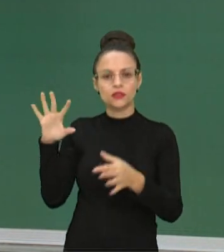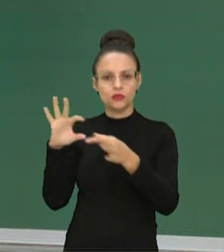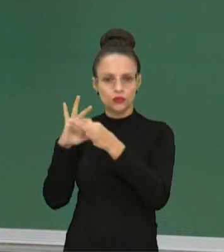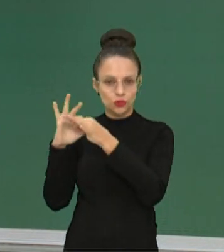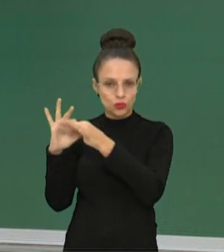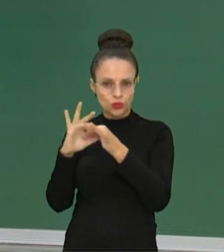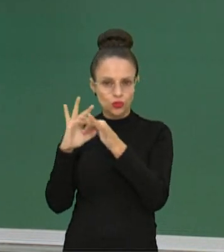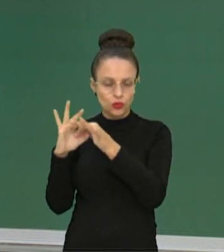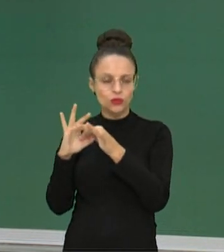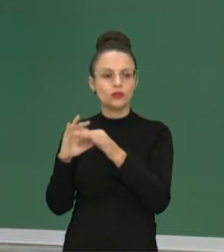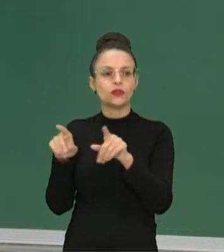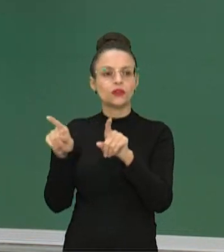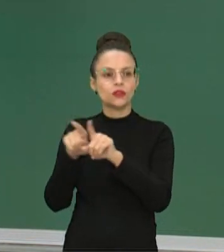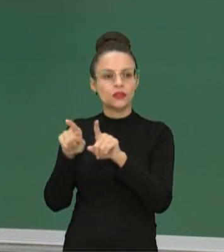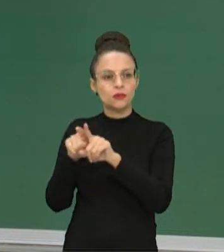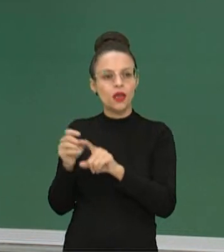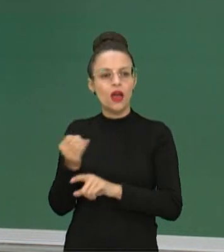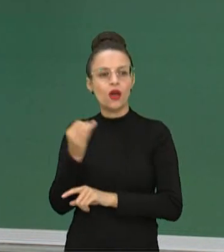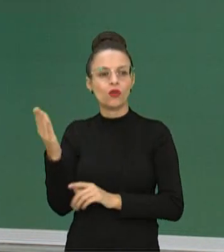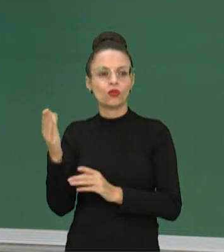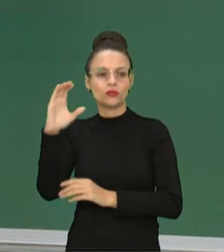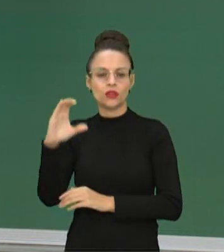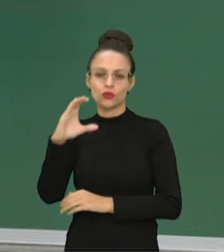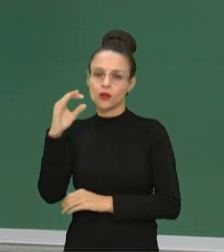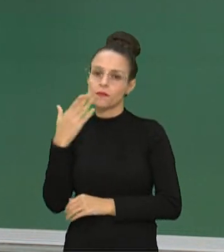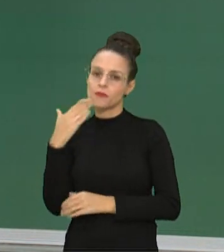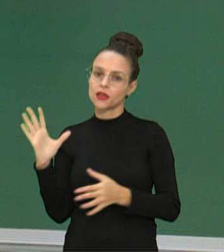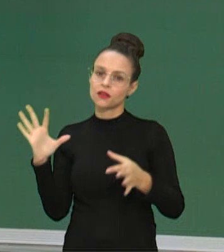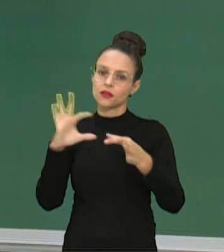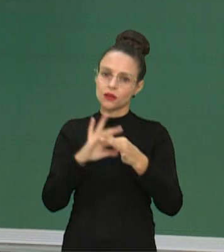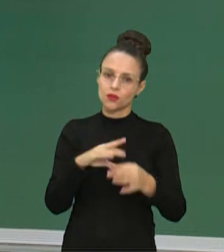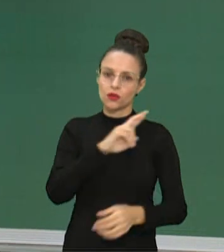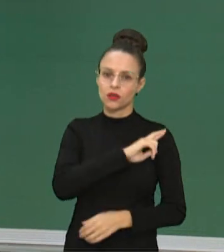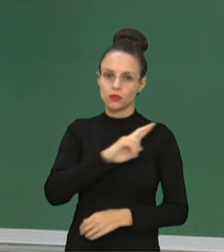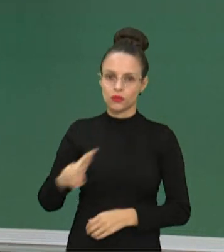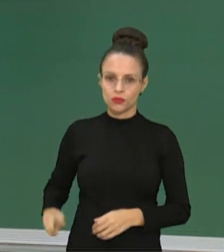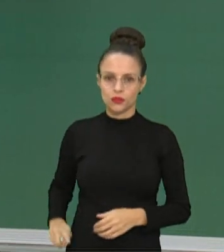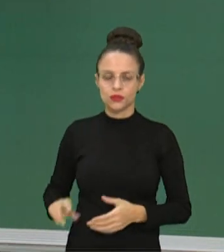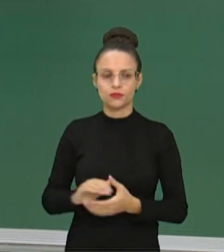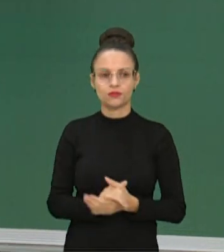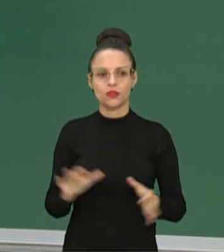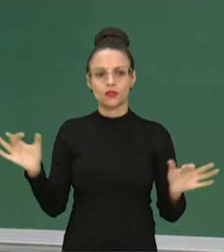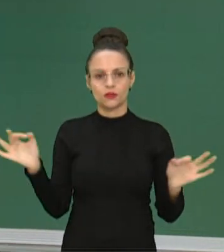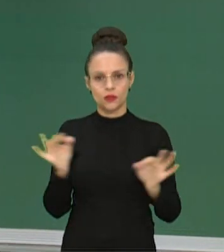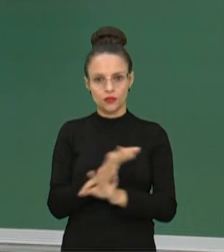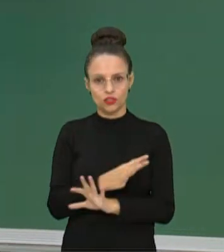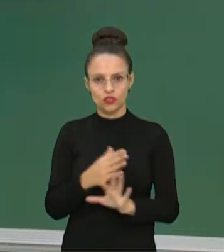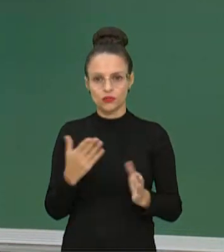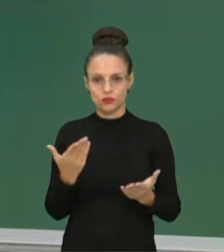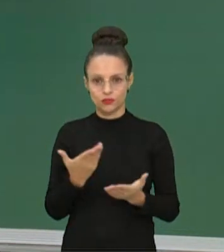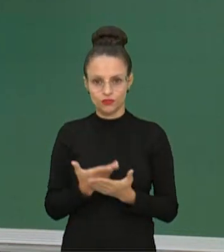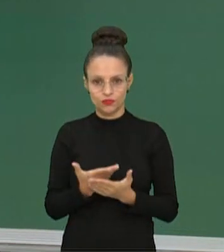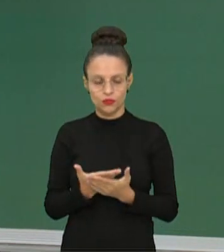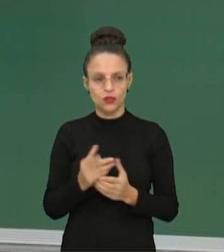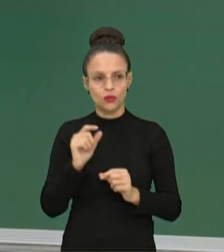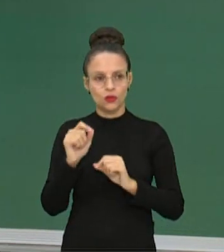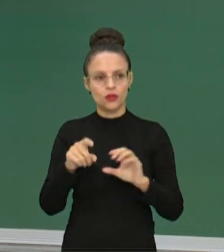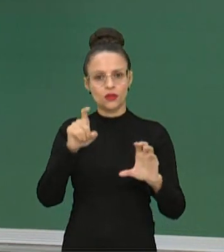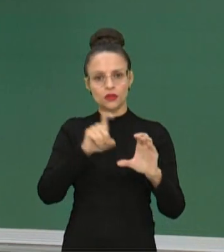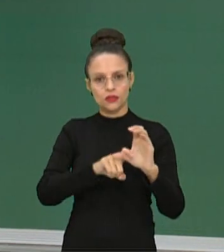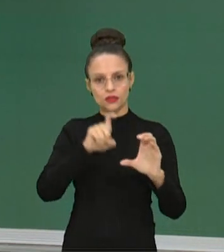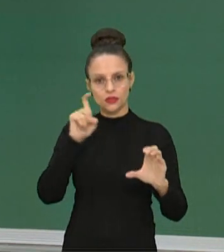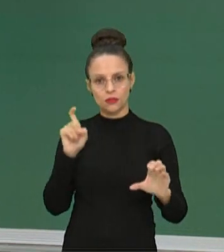defendem a reunificação com a República. Para fecharmos a nossa conta, separatismo